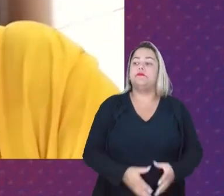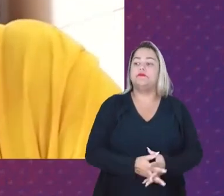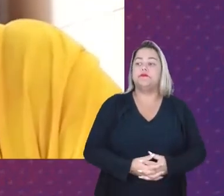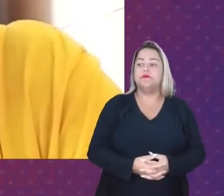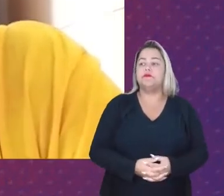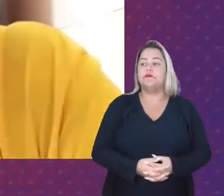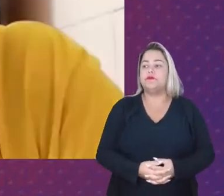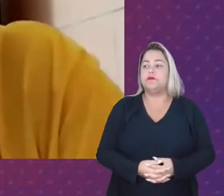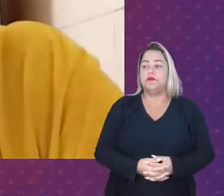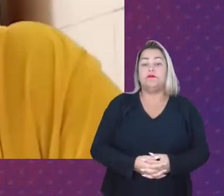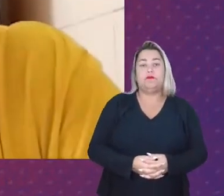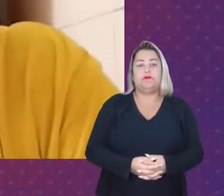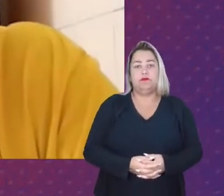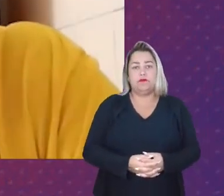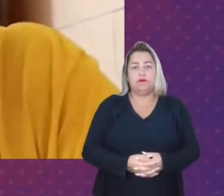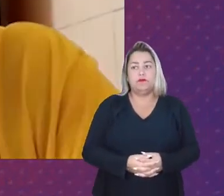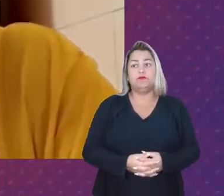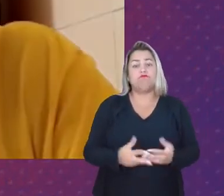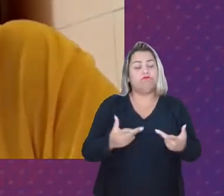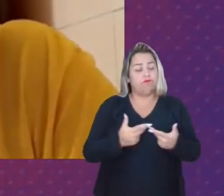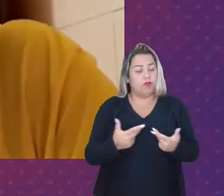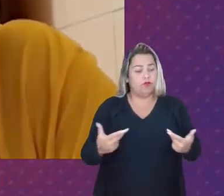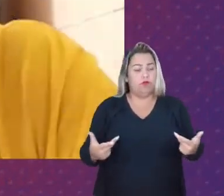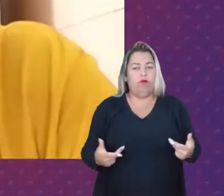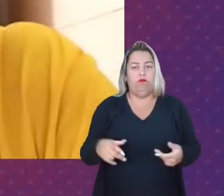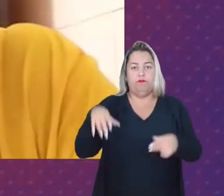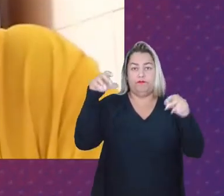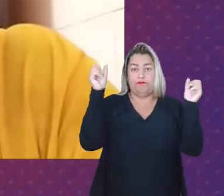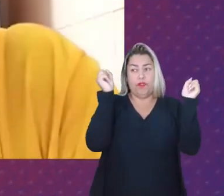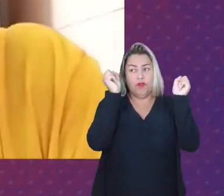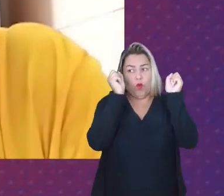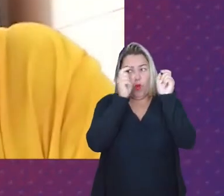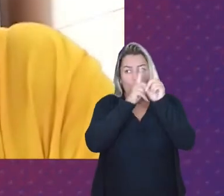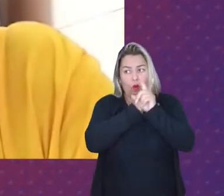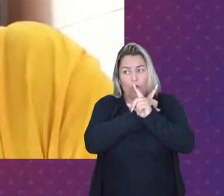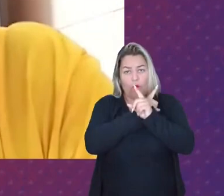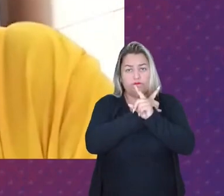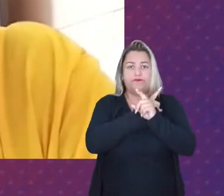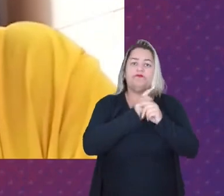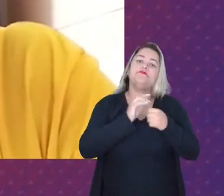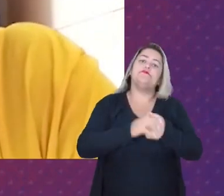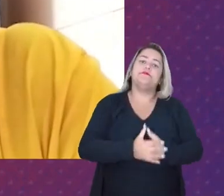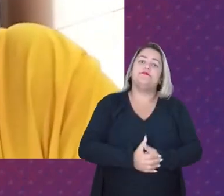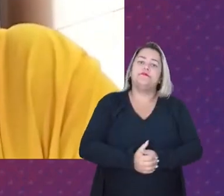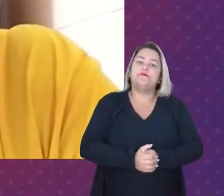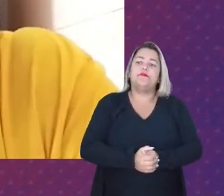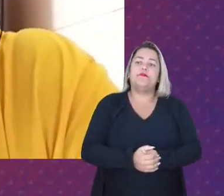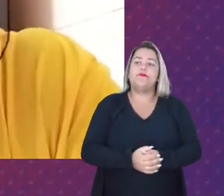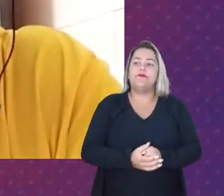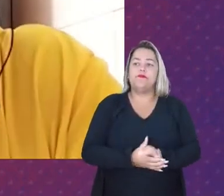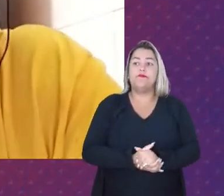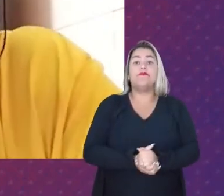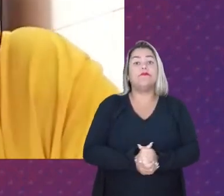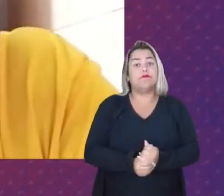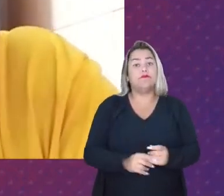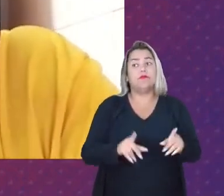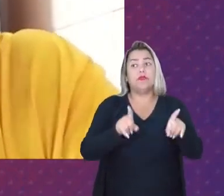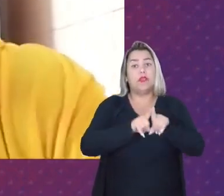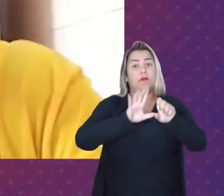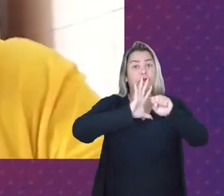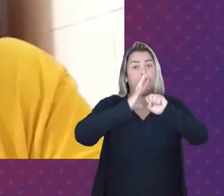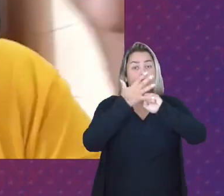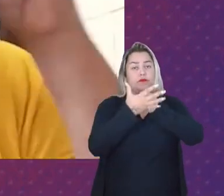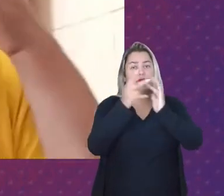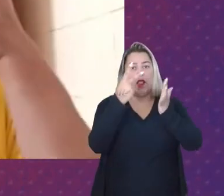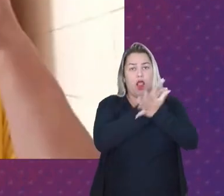Aí é que a coisa ficou cada vez mais difícil, né? E aí chega a pandemia.